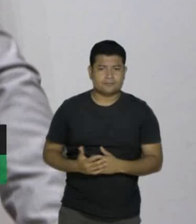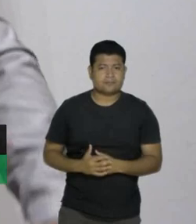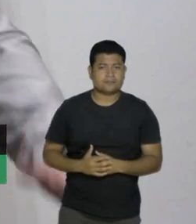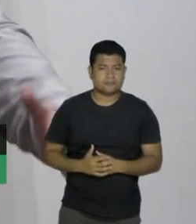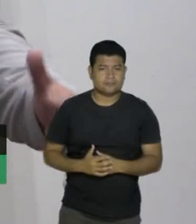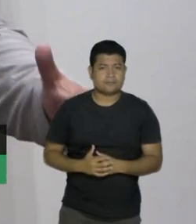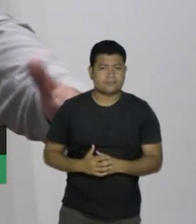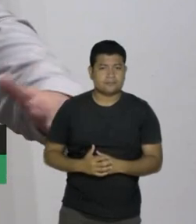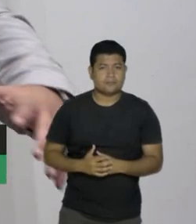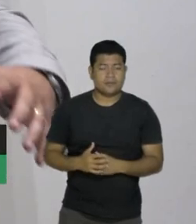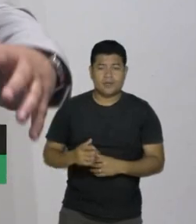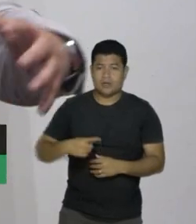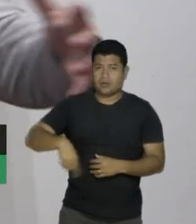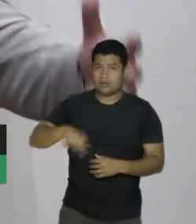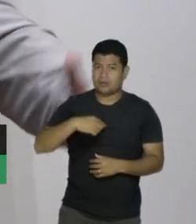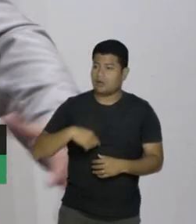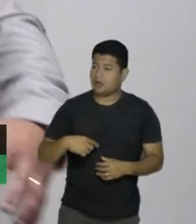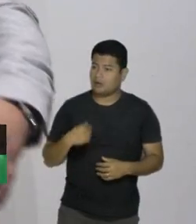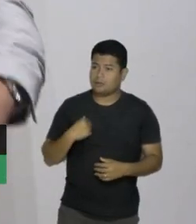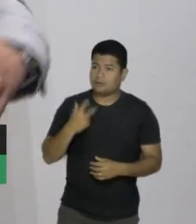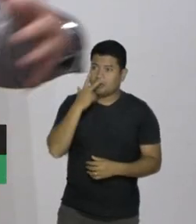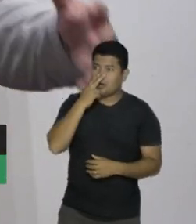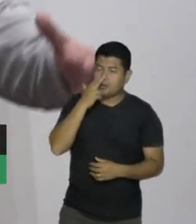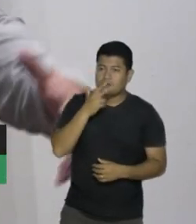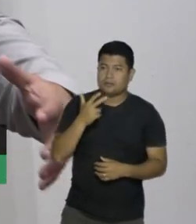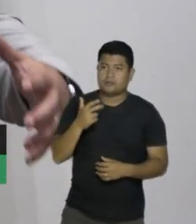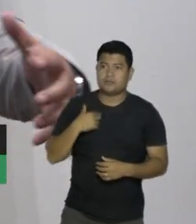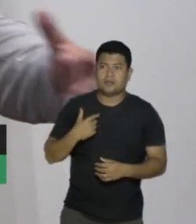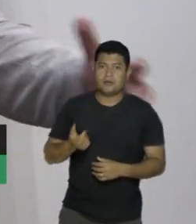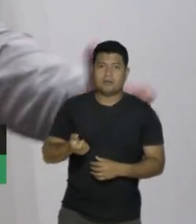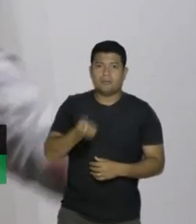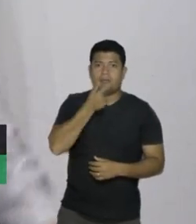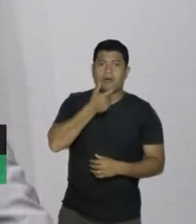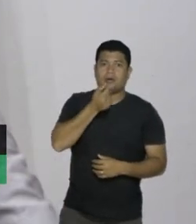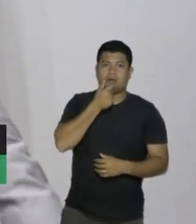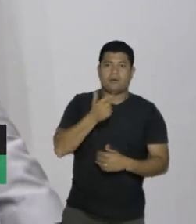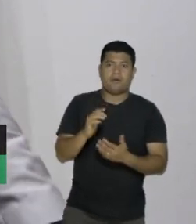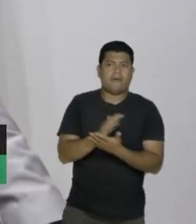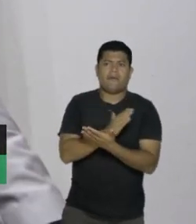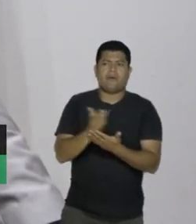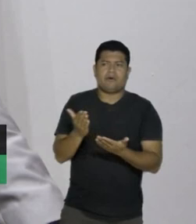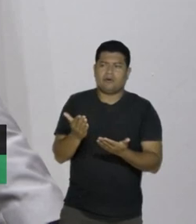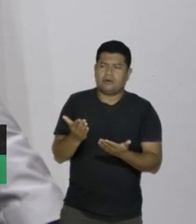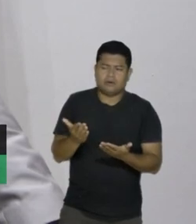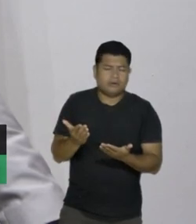a impressão que dá que a gente está sobre efeito de algum algo que causa um torpor